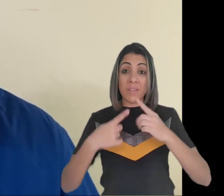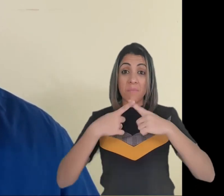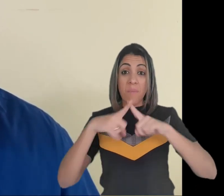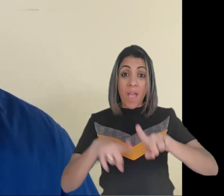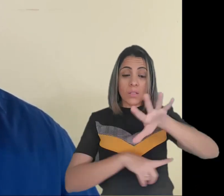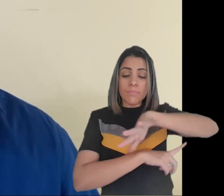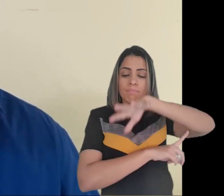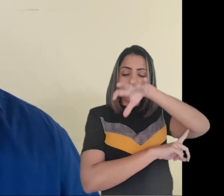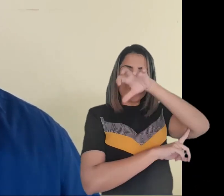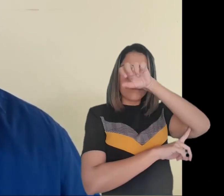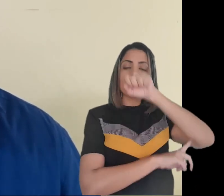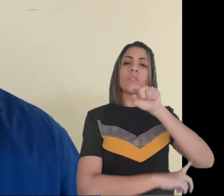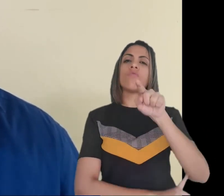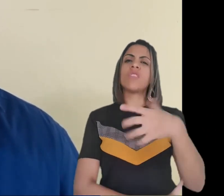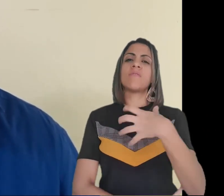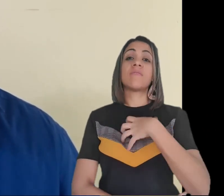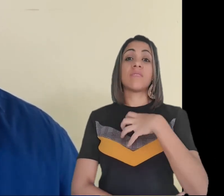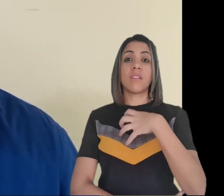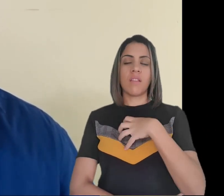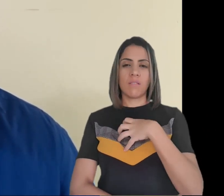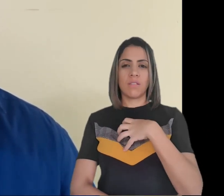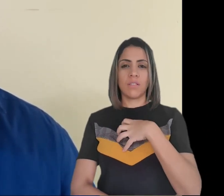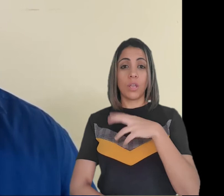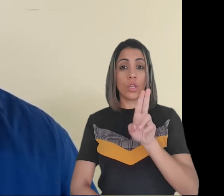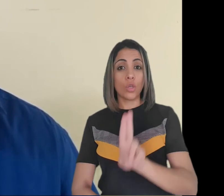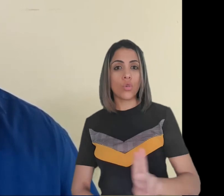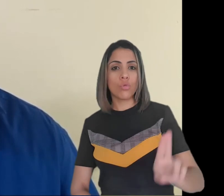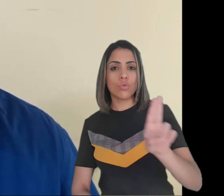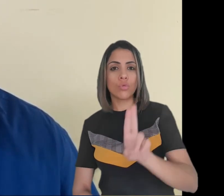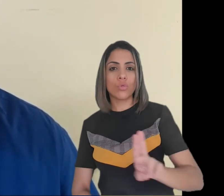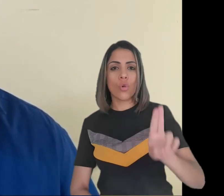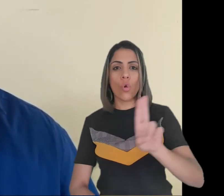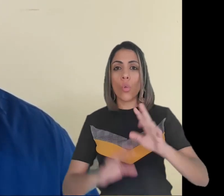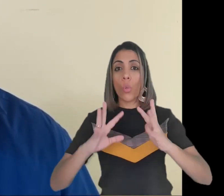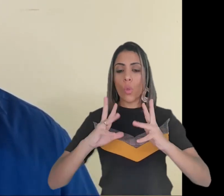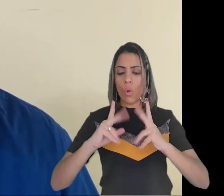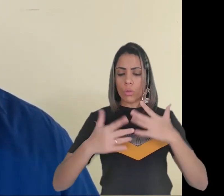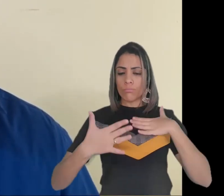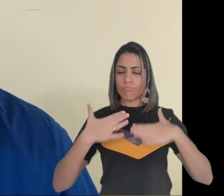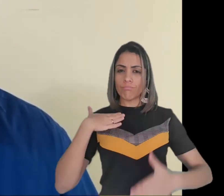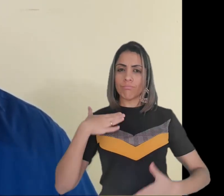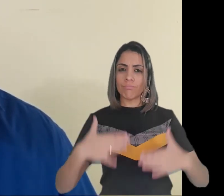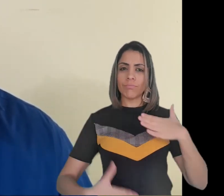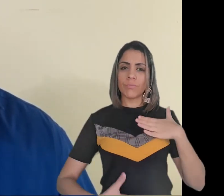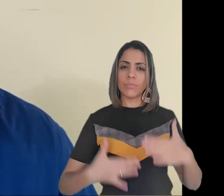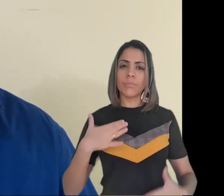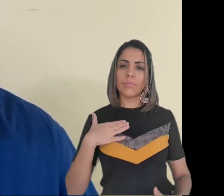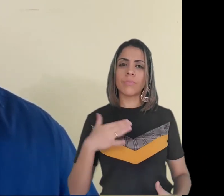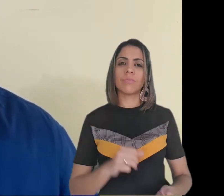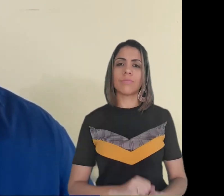Mas uma respiração em que você sente que usou todo o volume do seu pulmão.